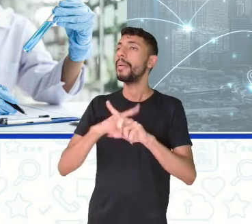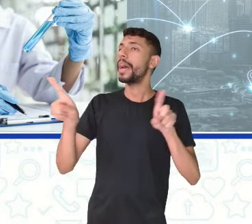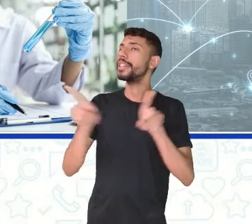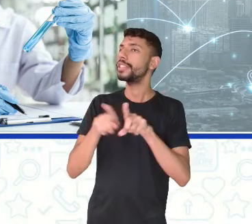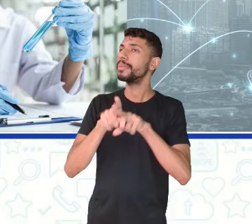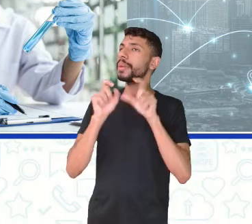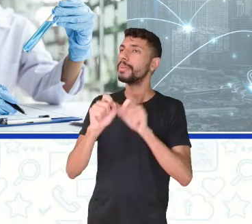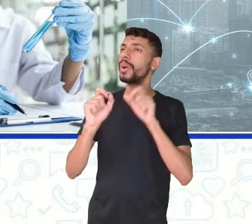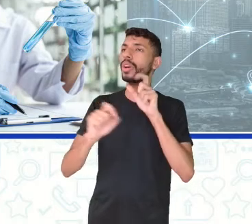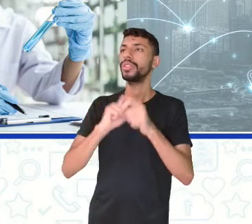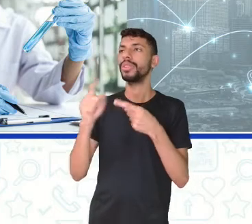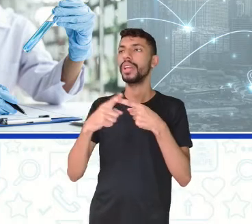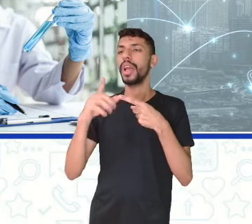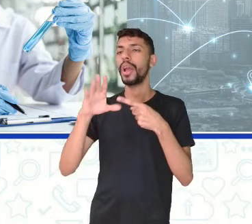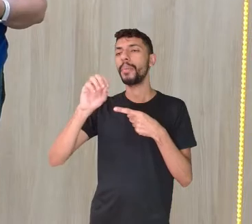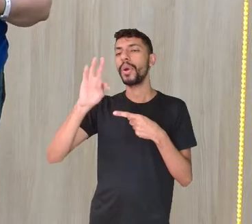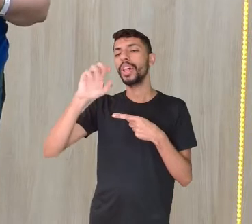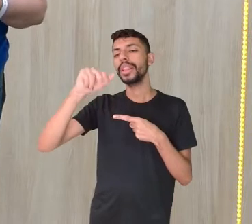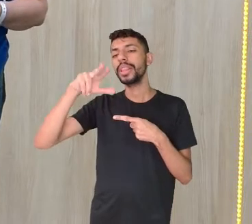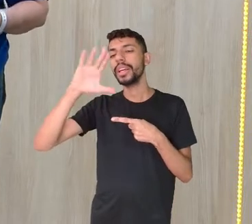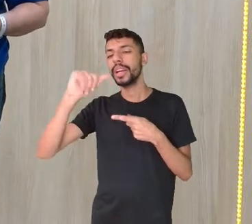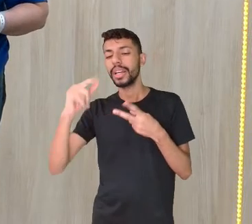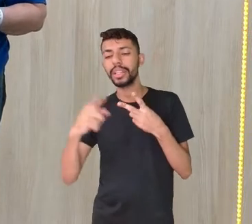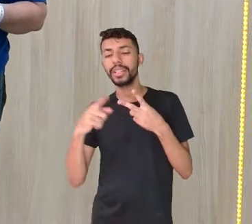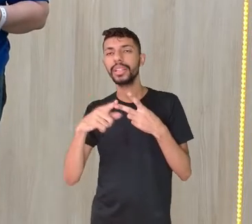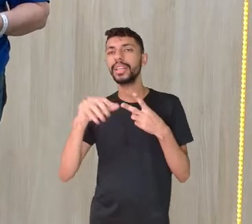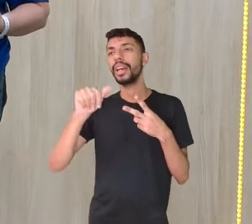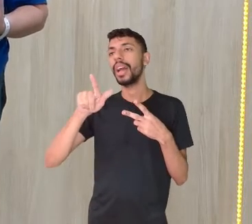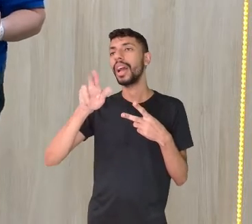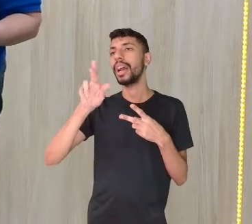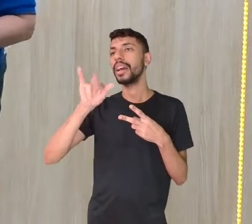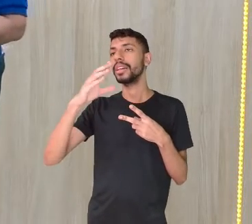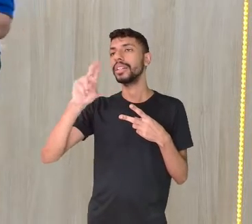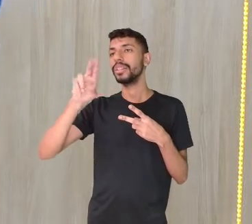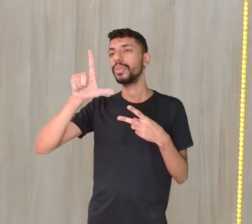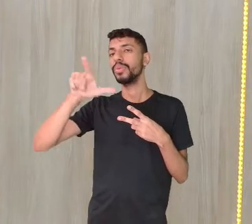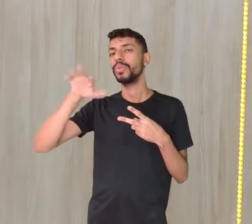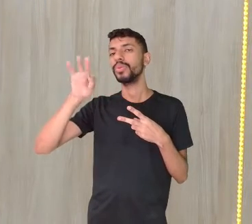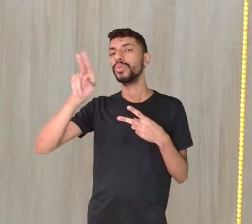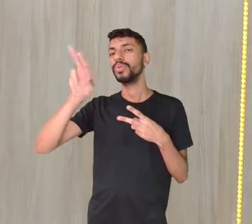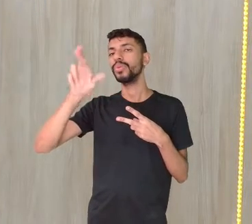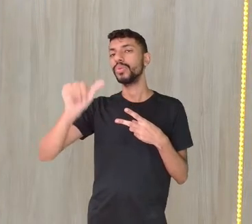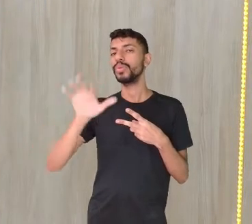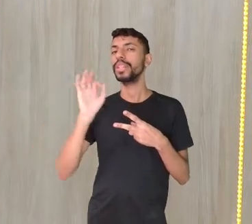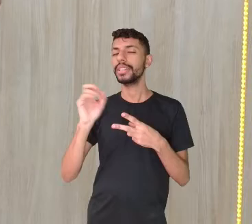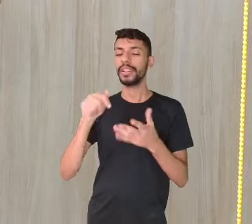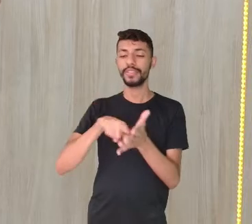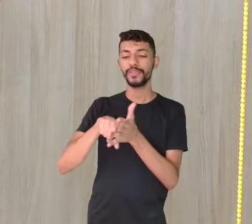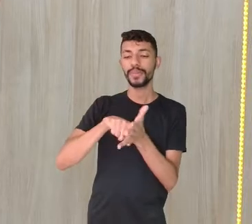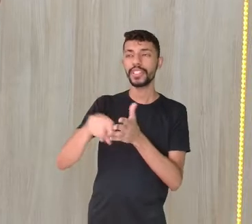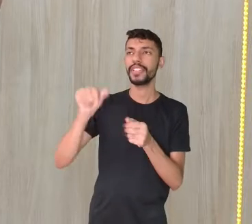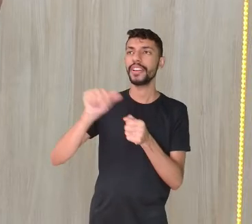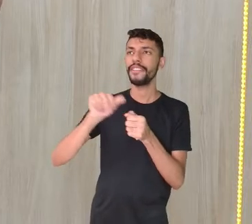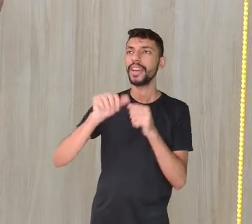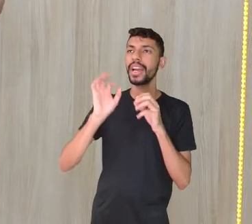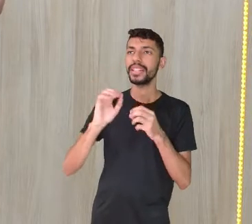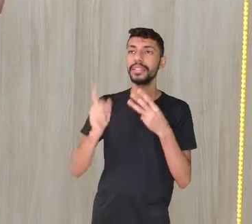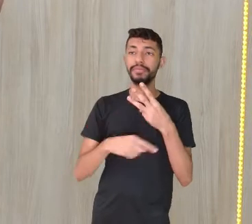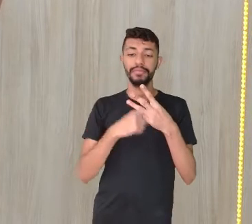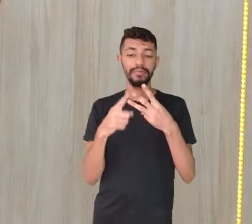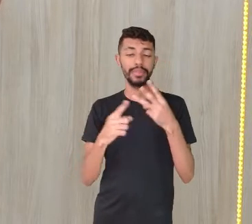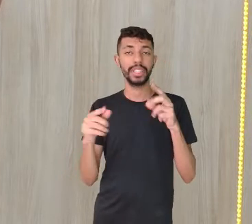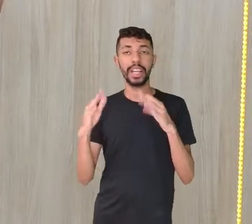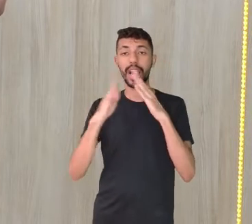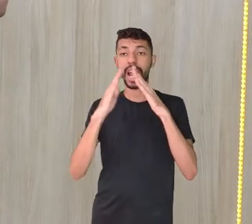a questão na agricultura, quantas pesquisas estão sendo feitas a respeito. Aí também na questão de moradias, a construção